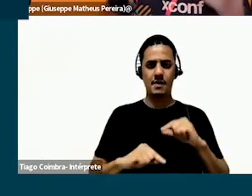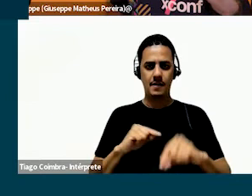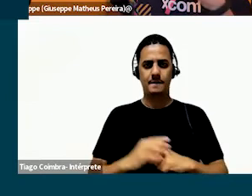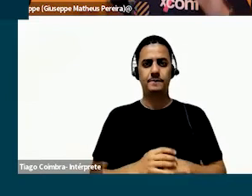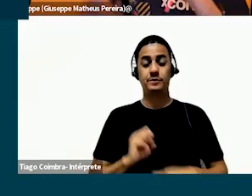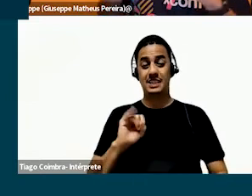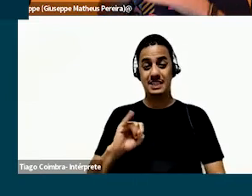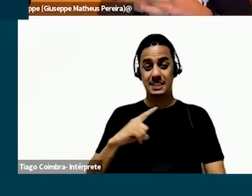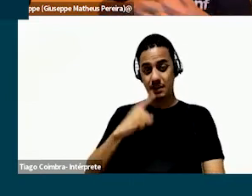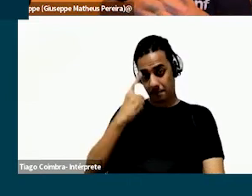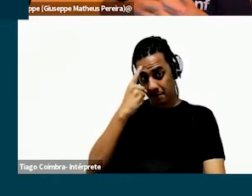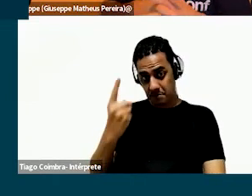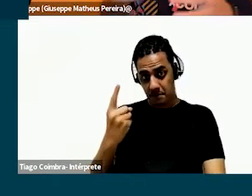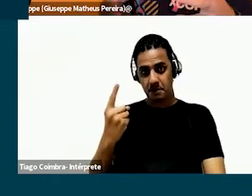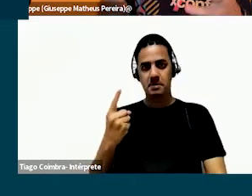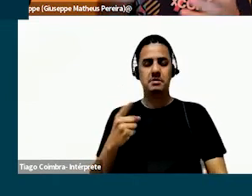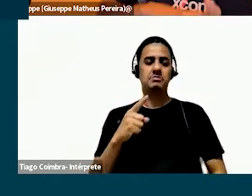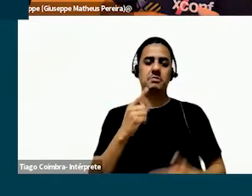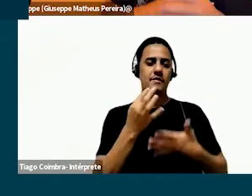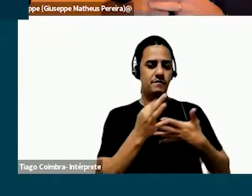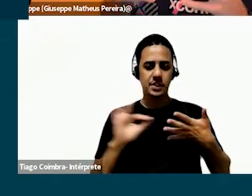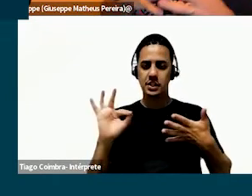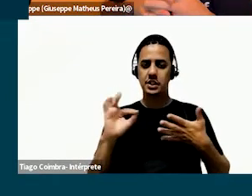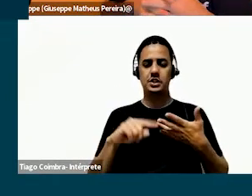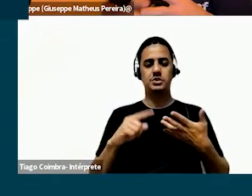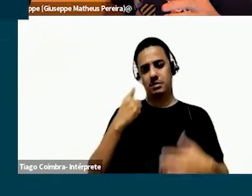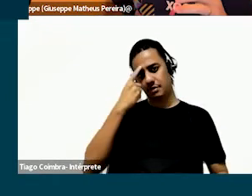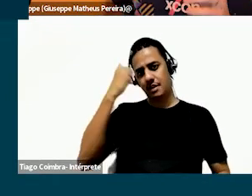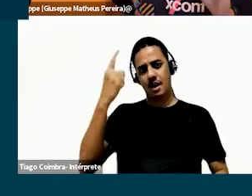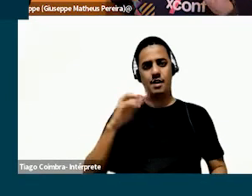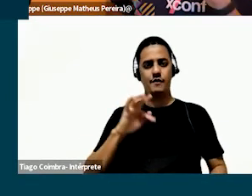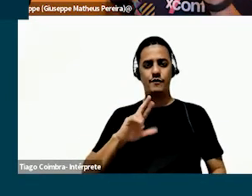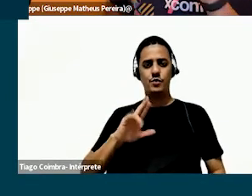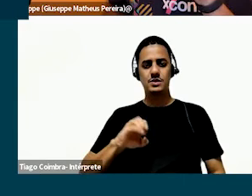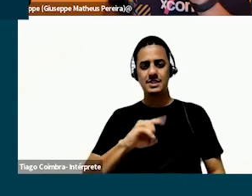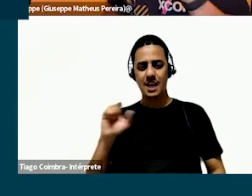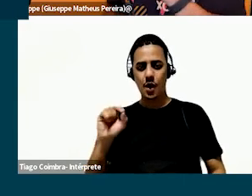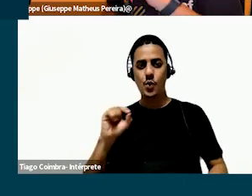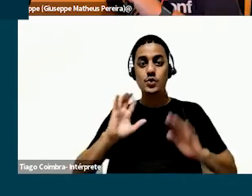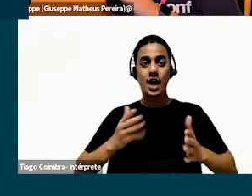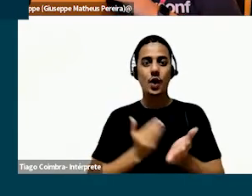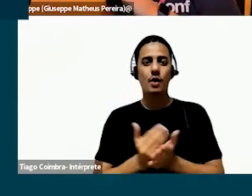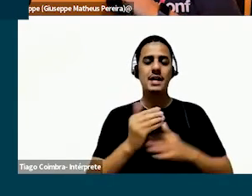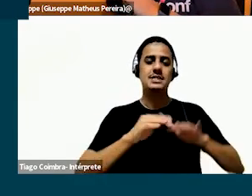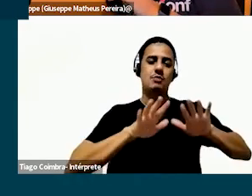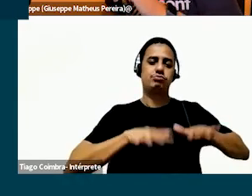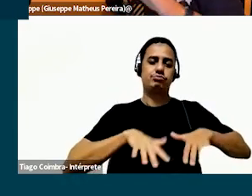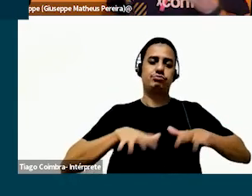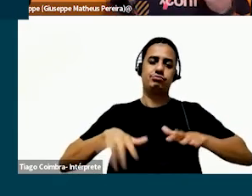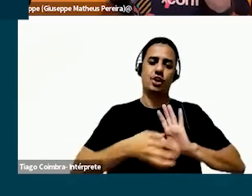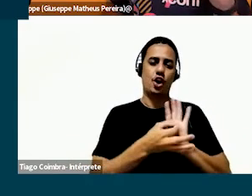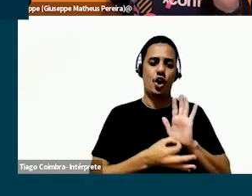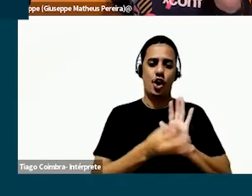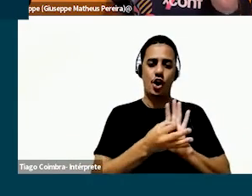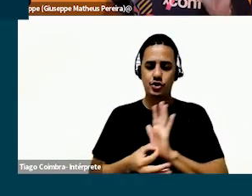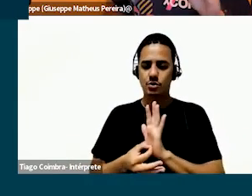que ao ter uma ideia, ou ter uma ideia de feature, funcionalidade, a gente sai codificando ela. E quando a